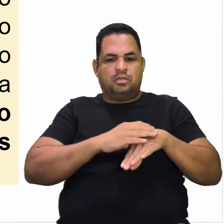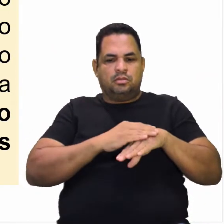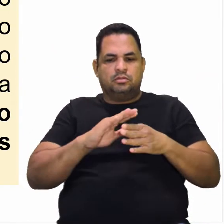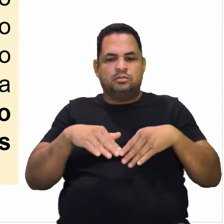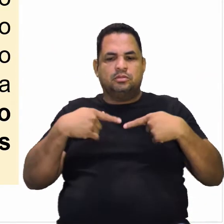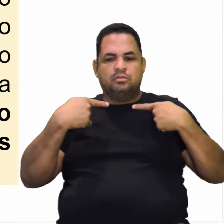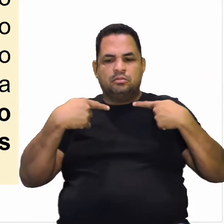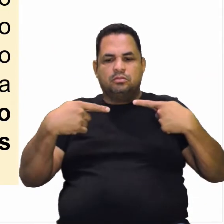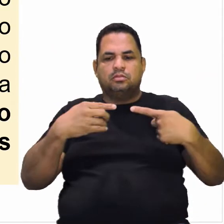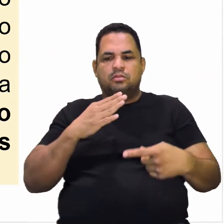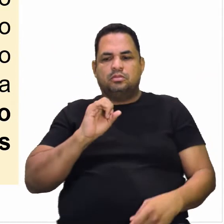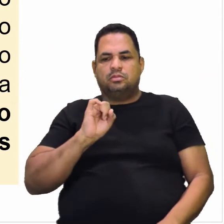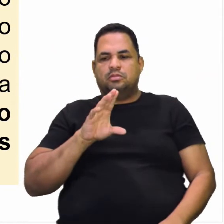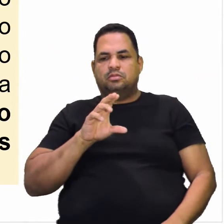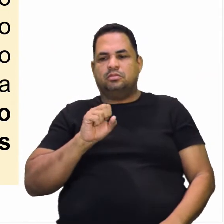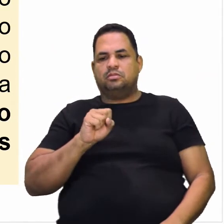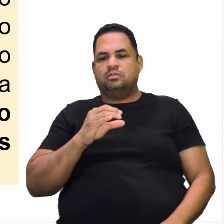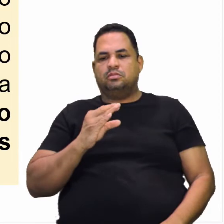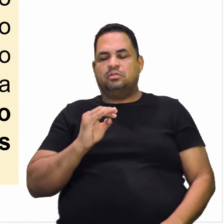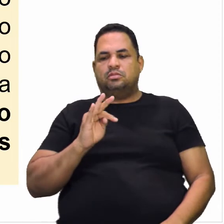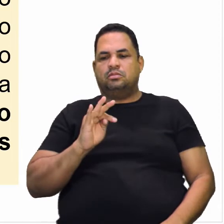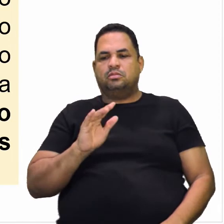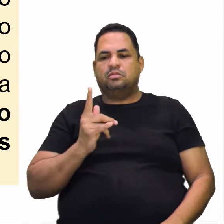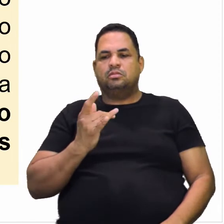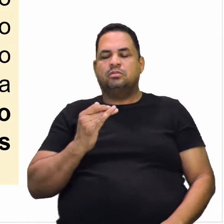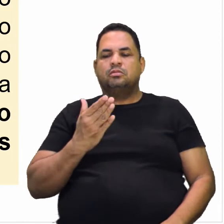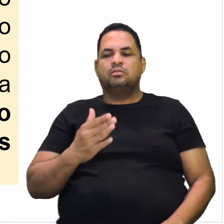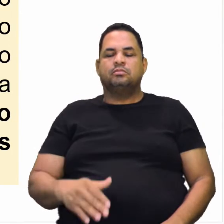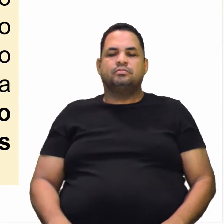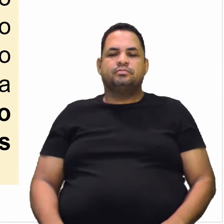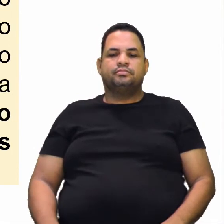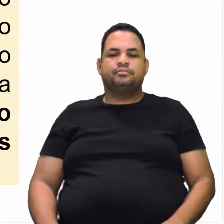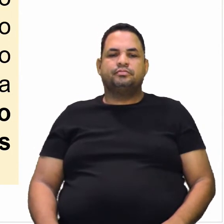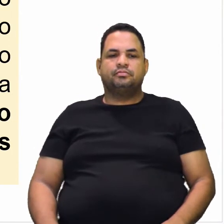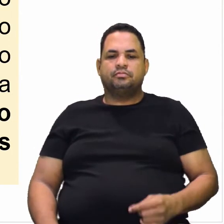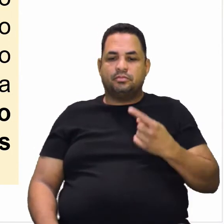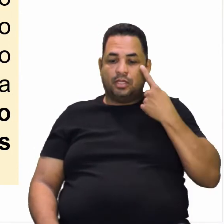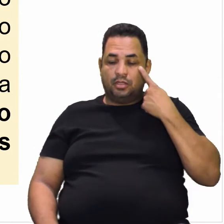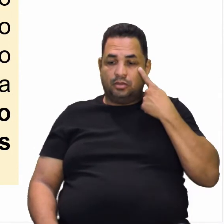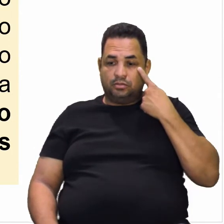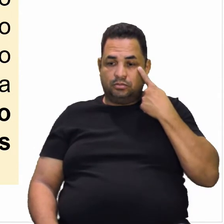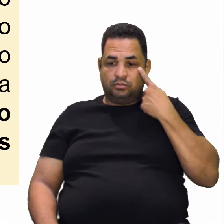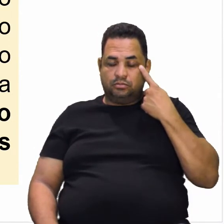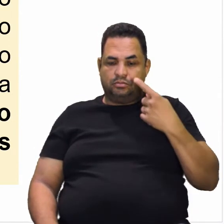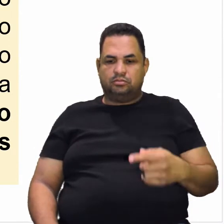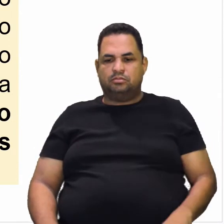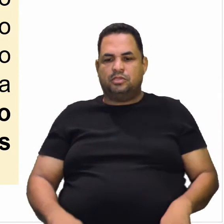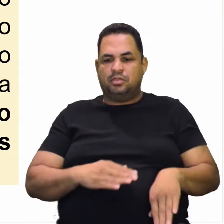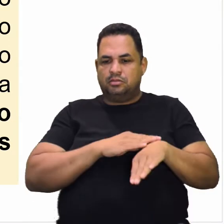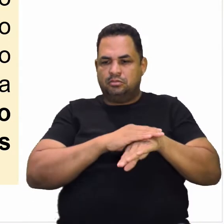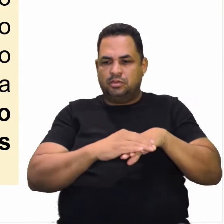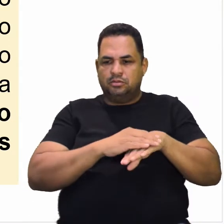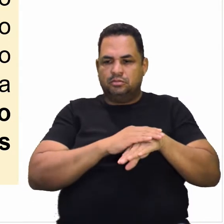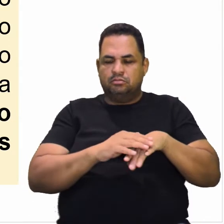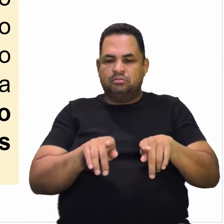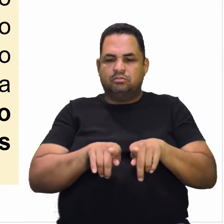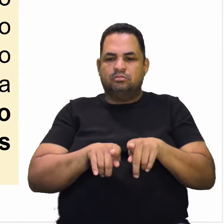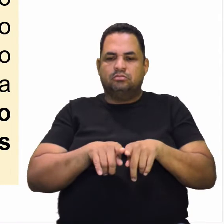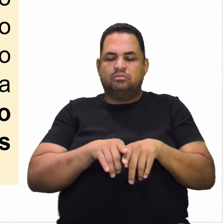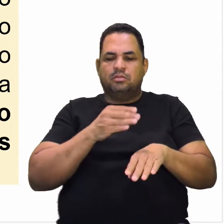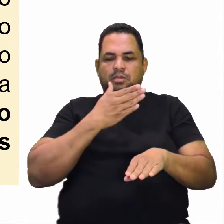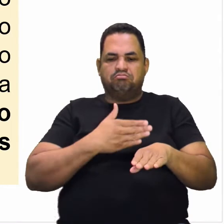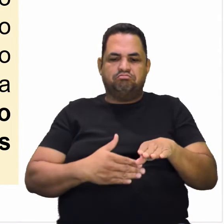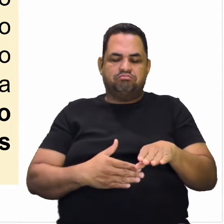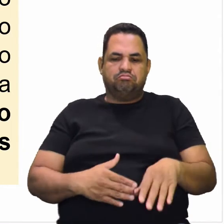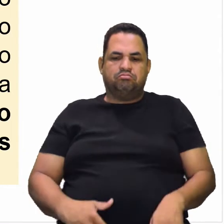contra Sete. Vai perder o olho esquerdo e vai perder uma das mãos. O olho dele vai